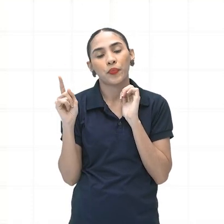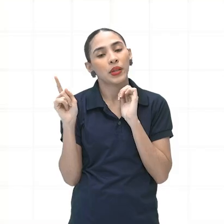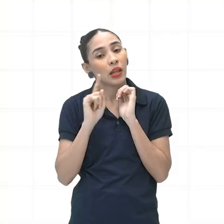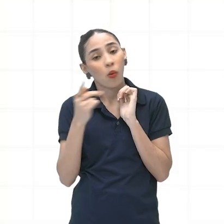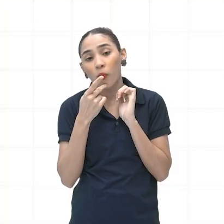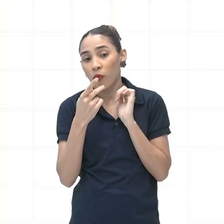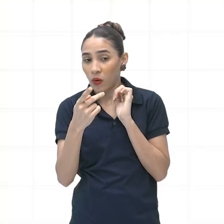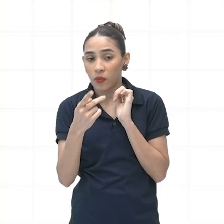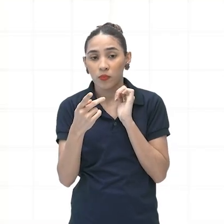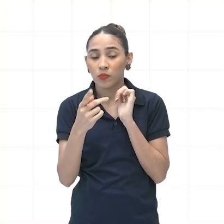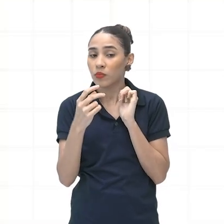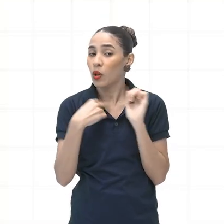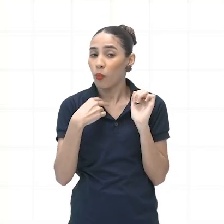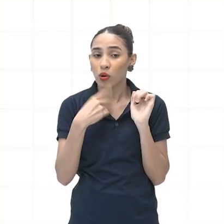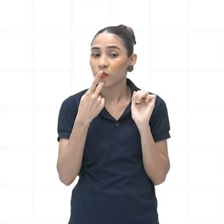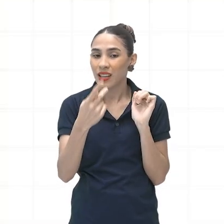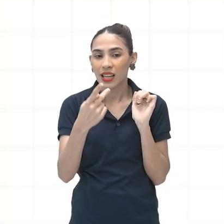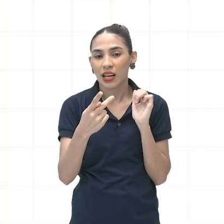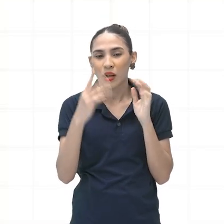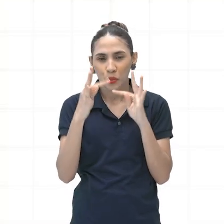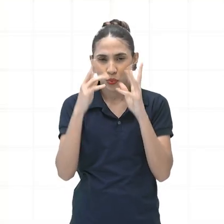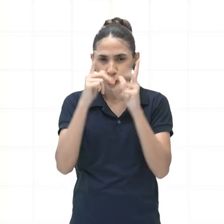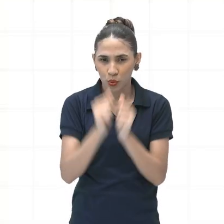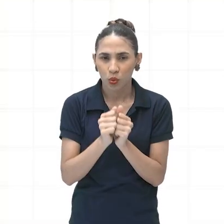aqui todos os alunos têm